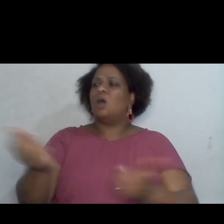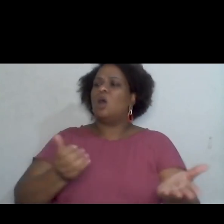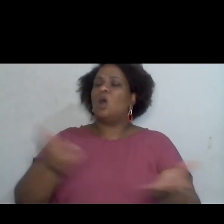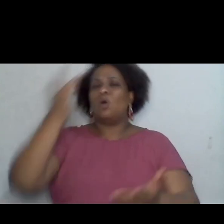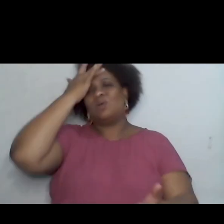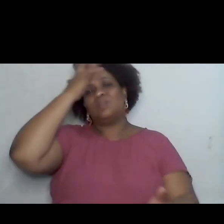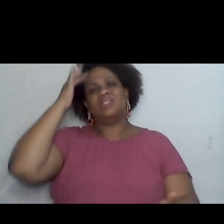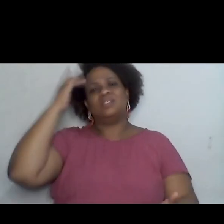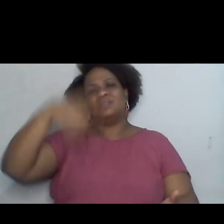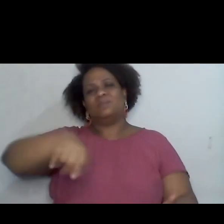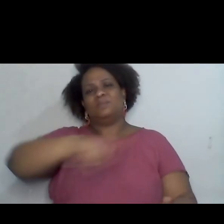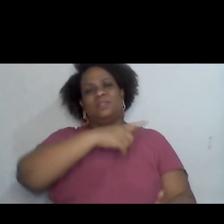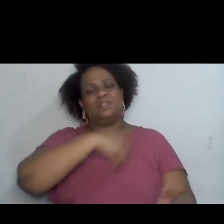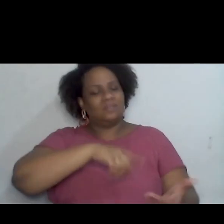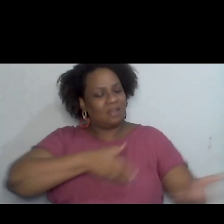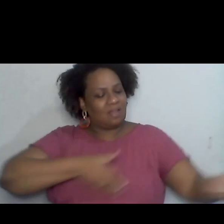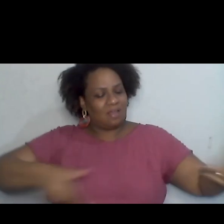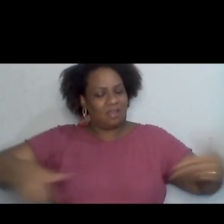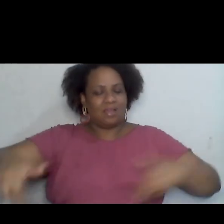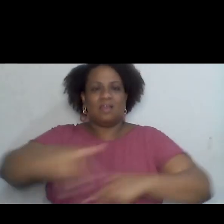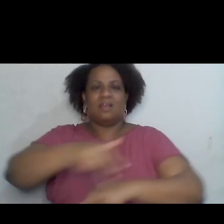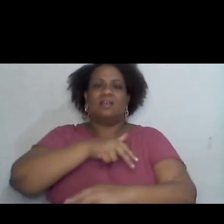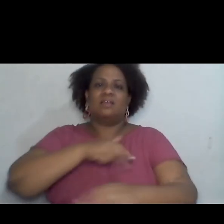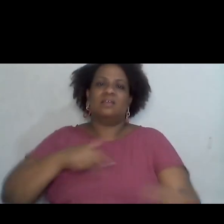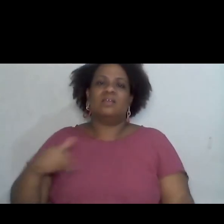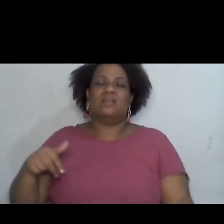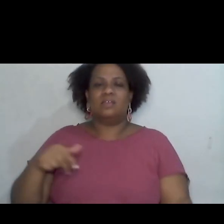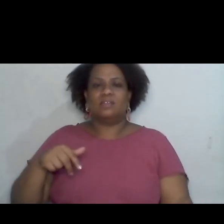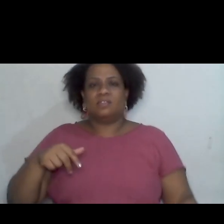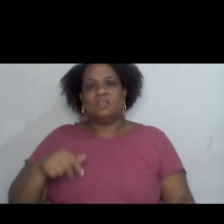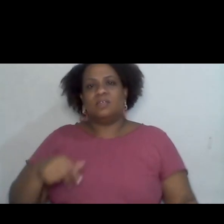nessa roda, na roda do fazer, na roda